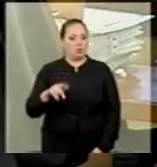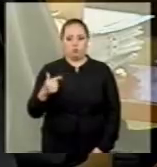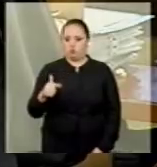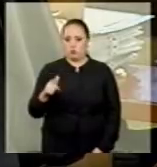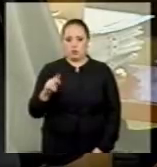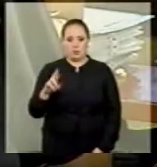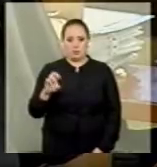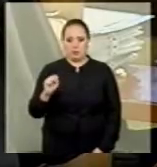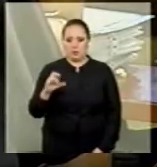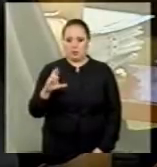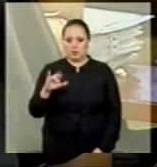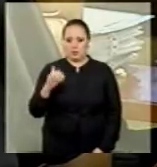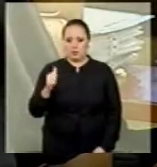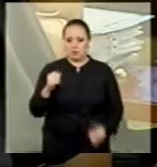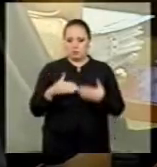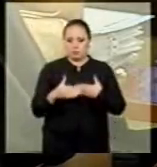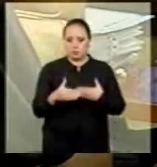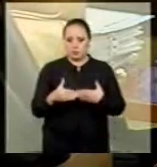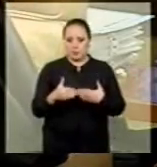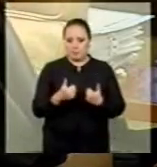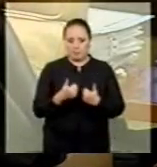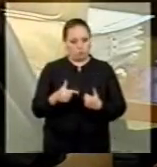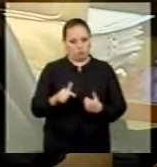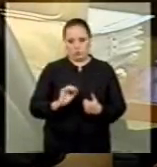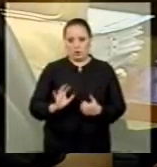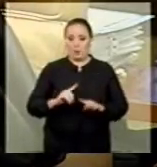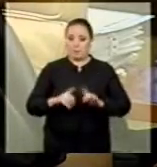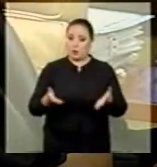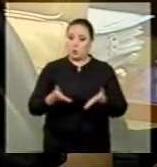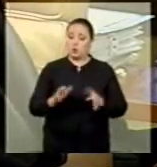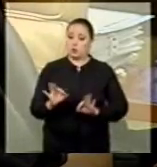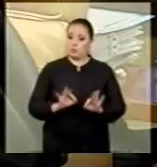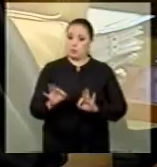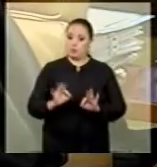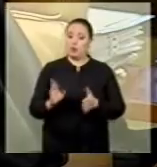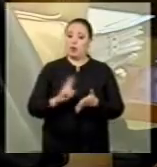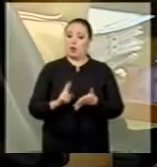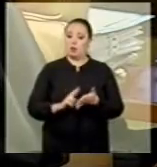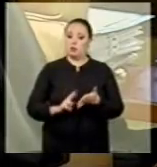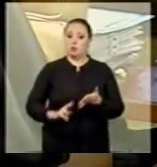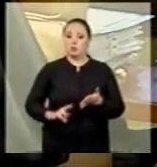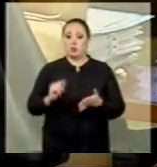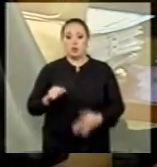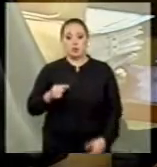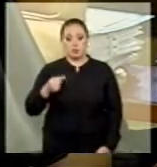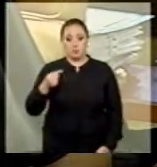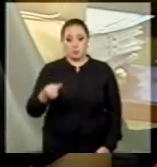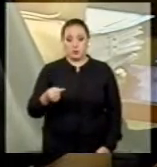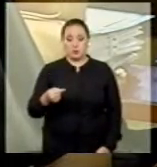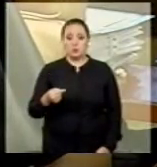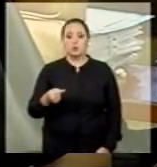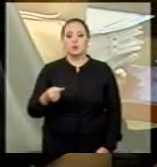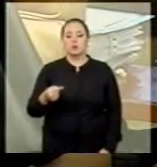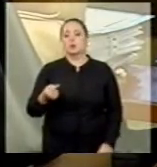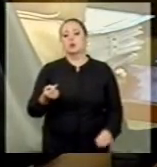prescrição próxima, está agora, no atual momento, para preparação de relatório e depois o